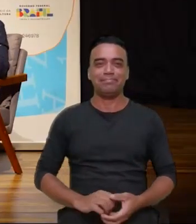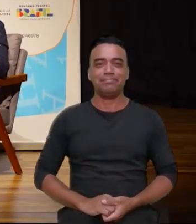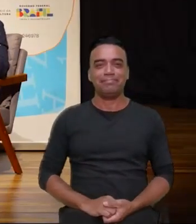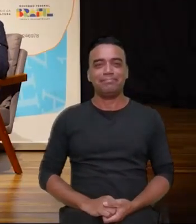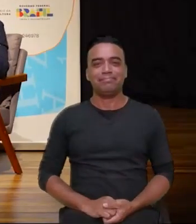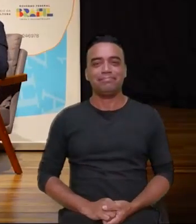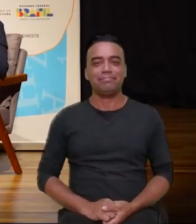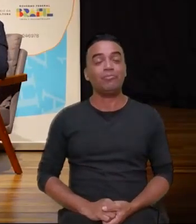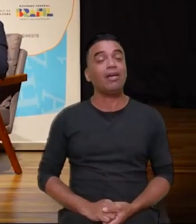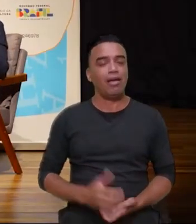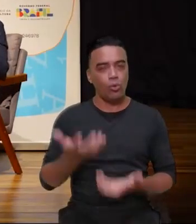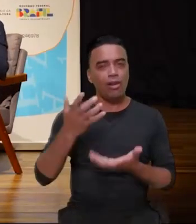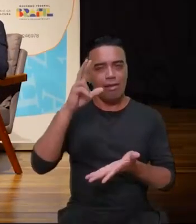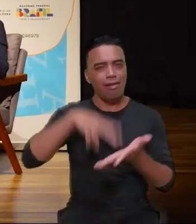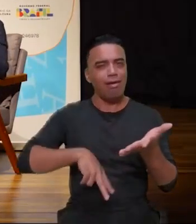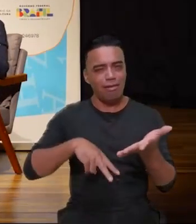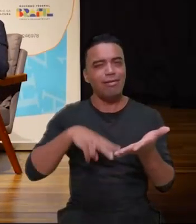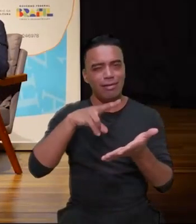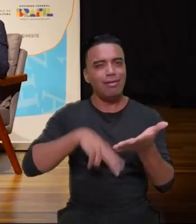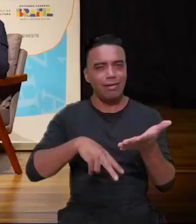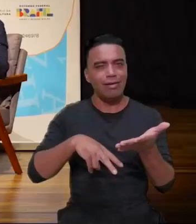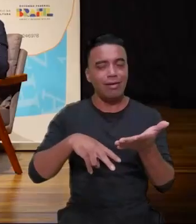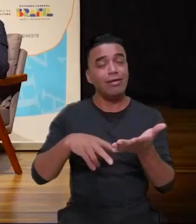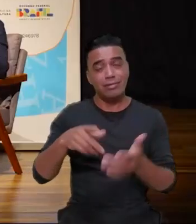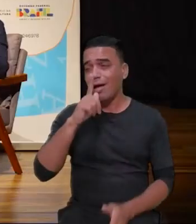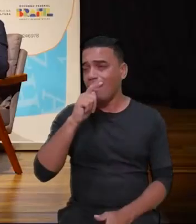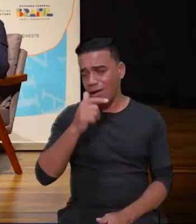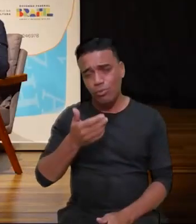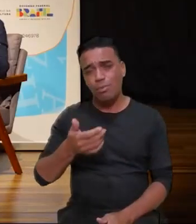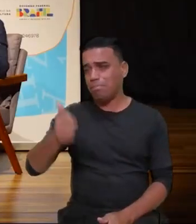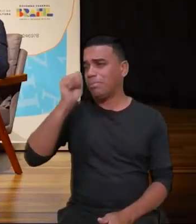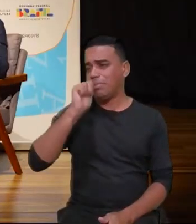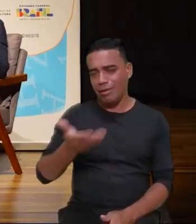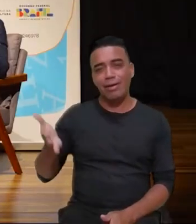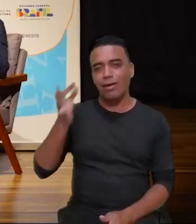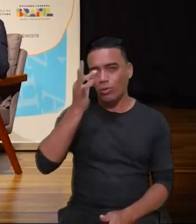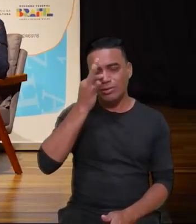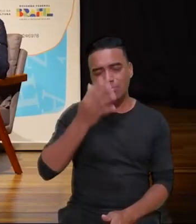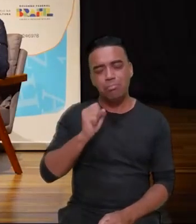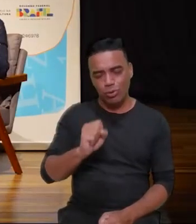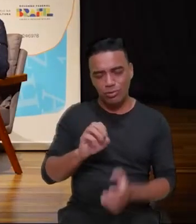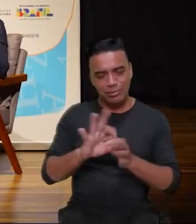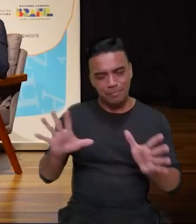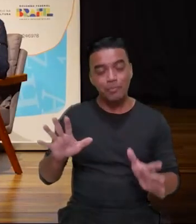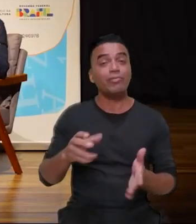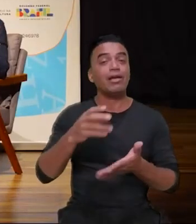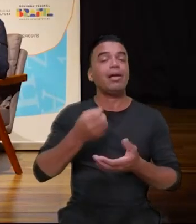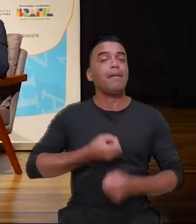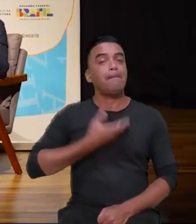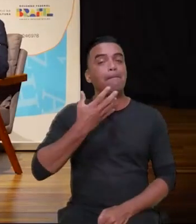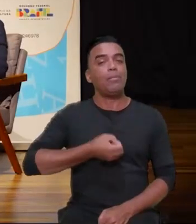Eu queria ler, te dar um tempo para você tomar uma água aí, Conceição. Eu queria ler o poema